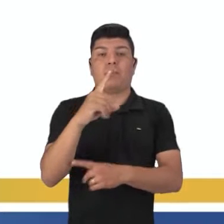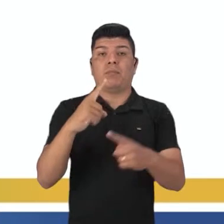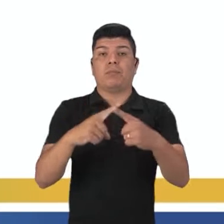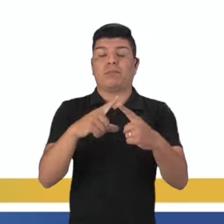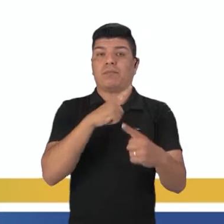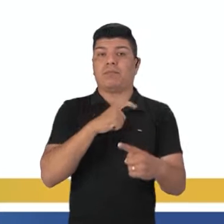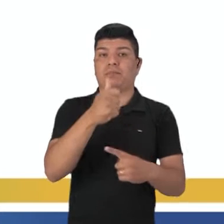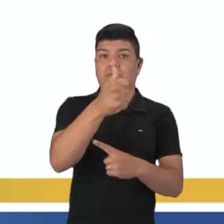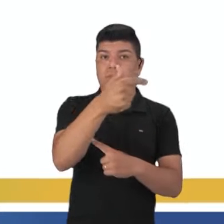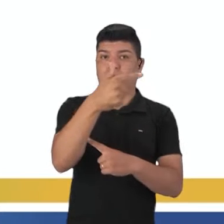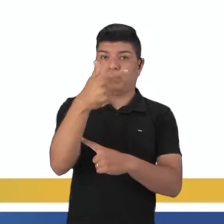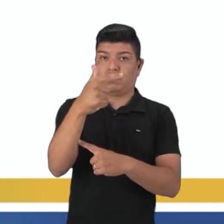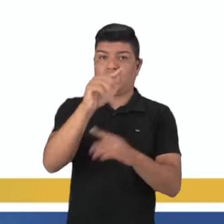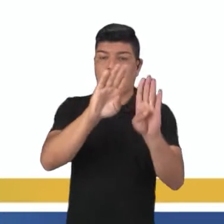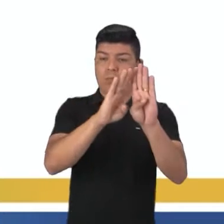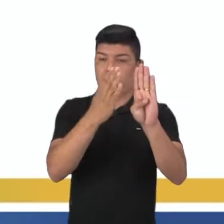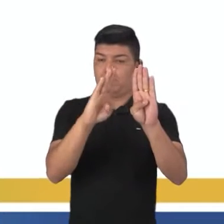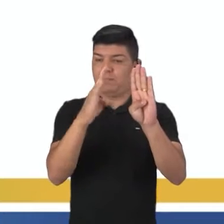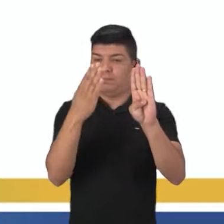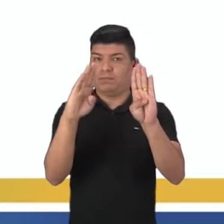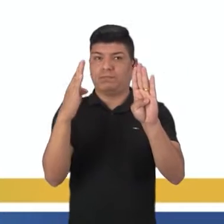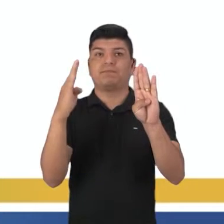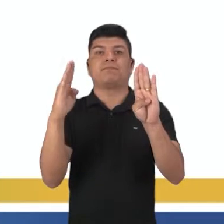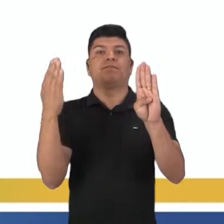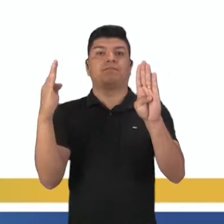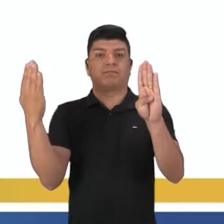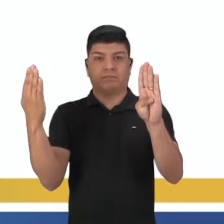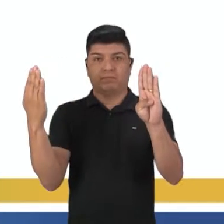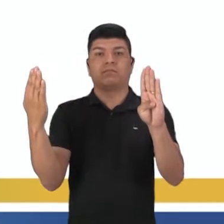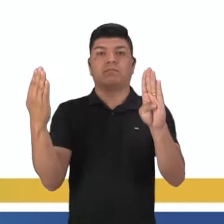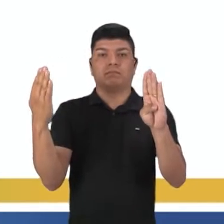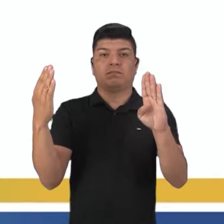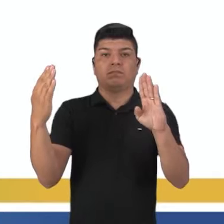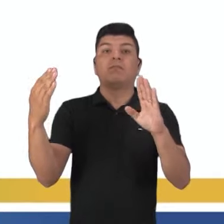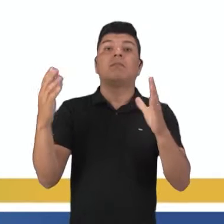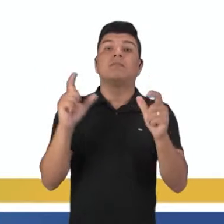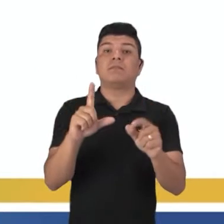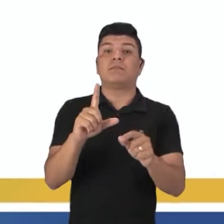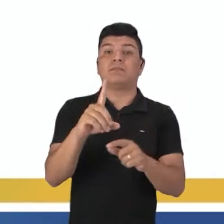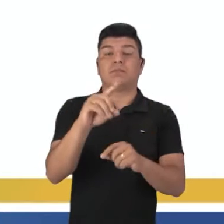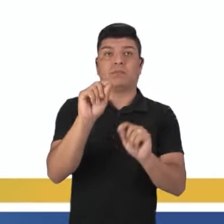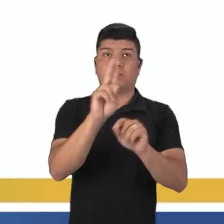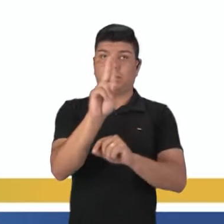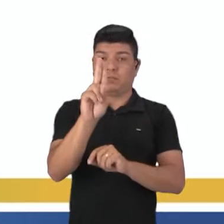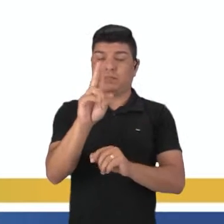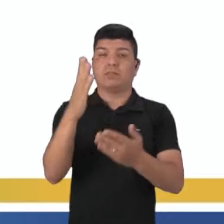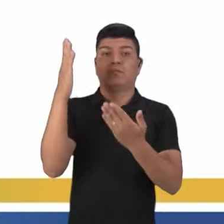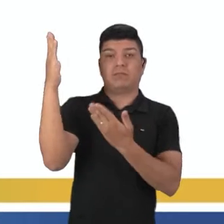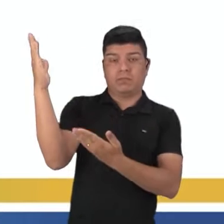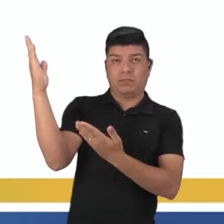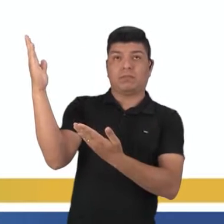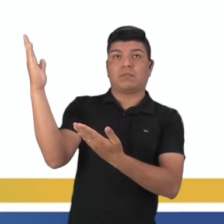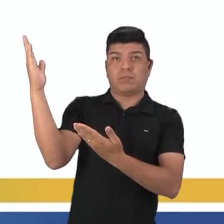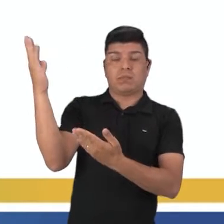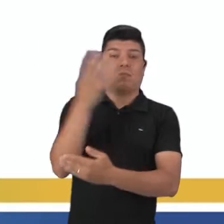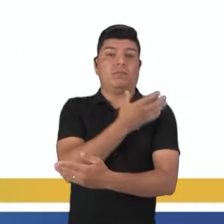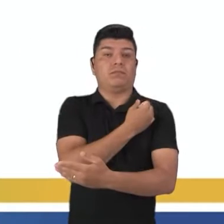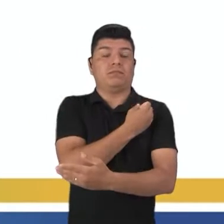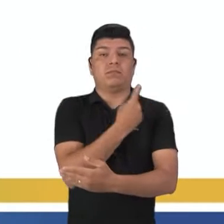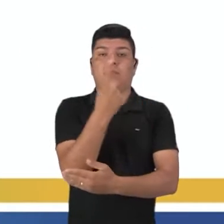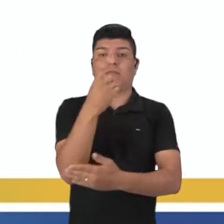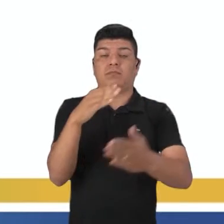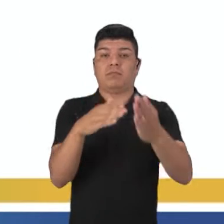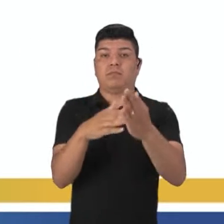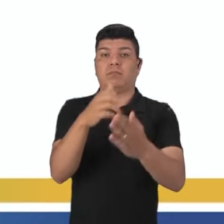um poliedro, com 12 faces aí, que nós vamos chamar de dodecaedro, certo? Então essas faces numeradas de 1 a